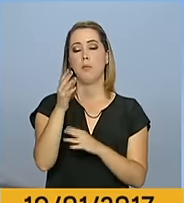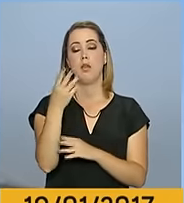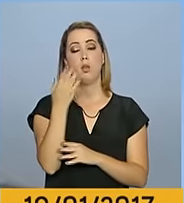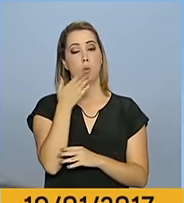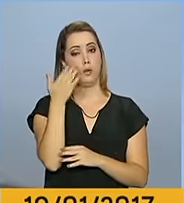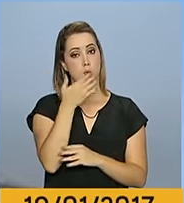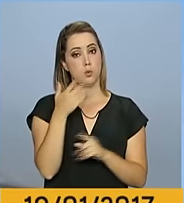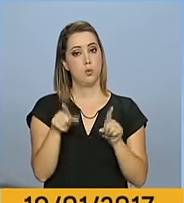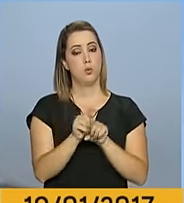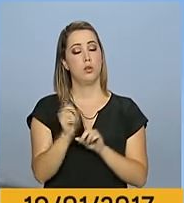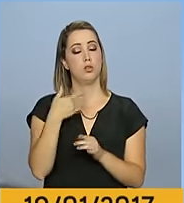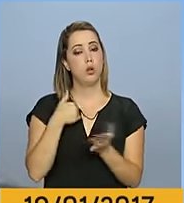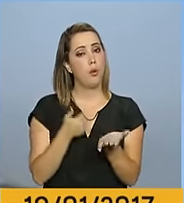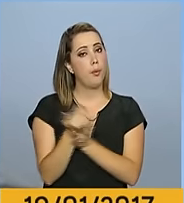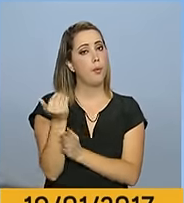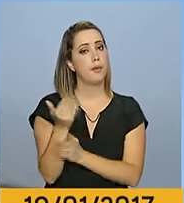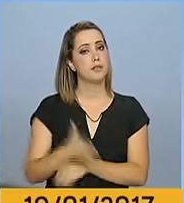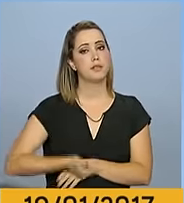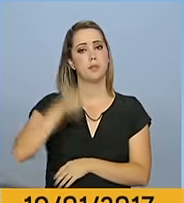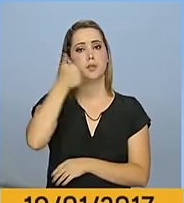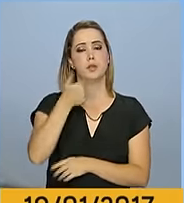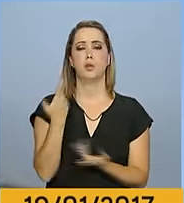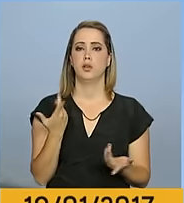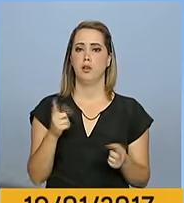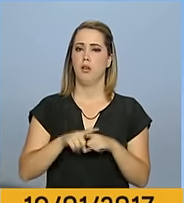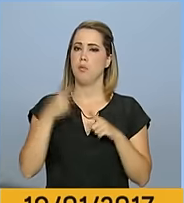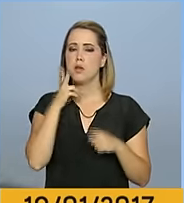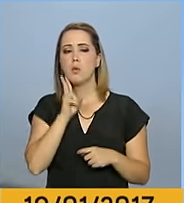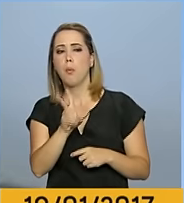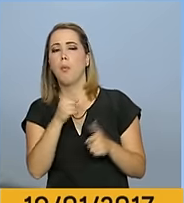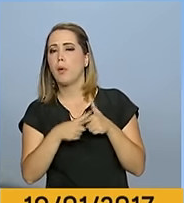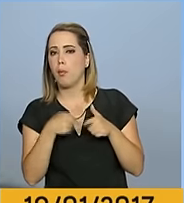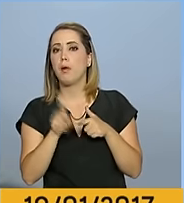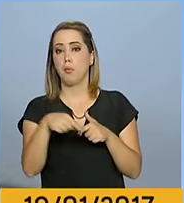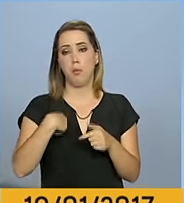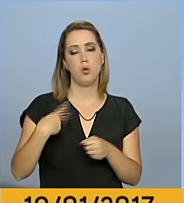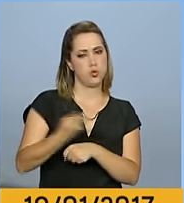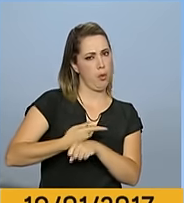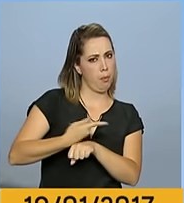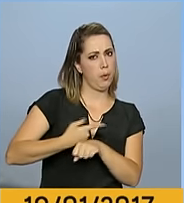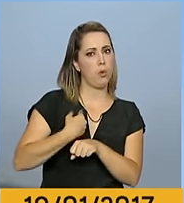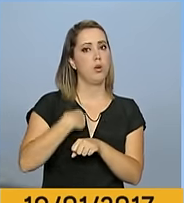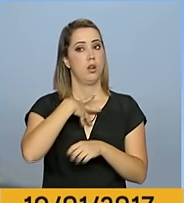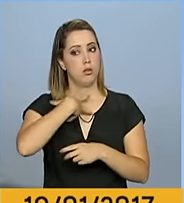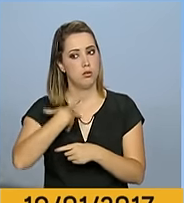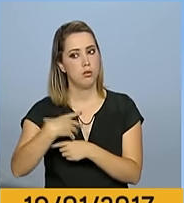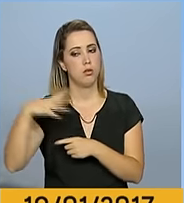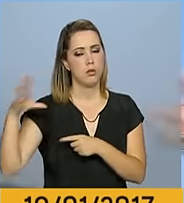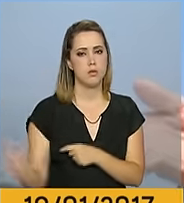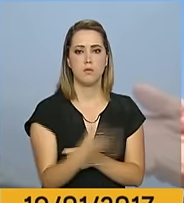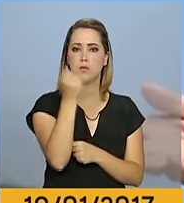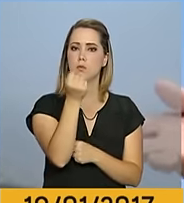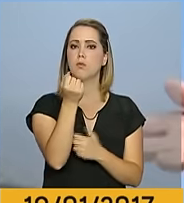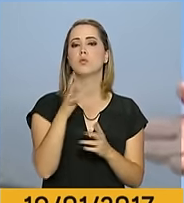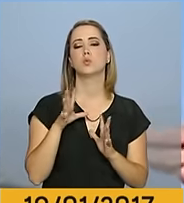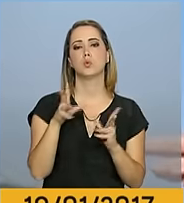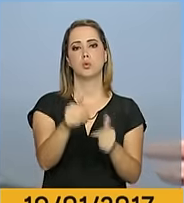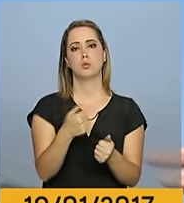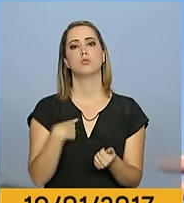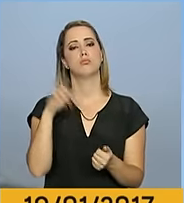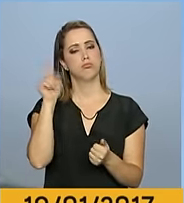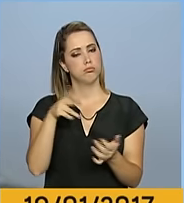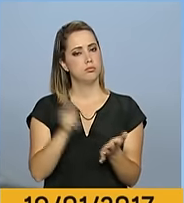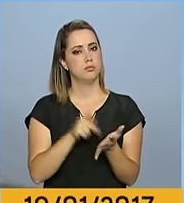não estiver melhorando, me procurem, porque nós vamos melhorar também esse setor cada vez mais, que é fundamental. É uma das realidades do nosso